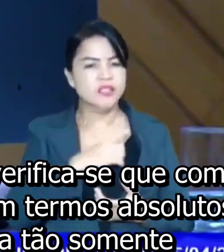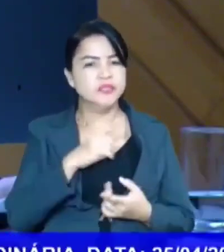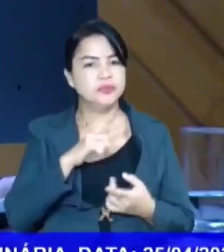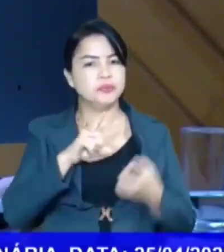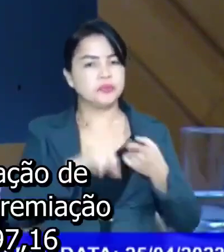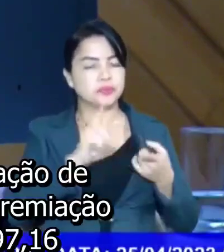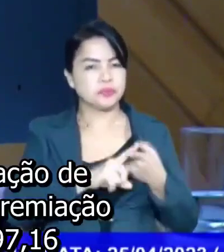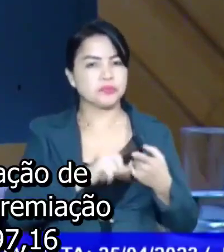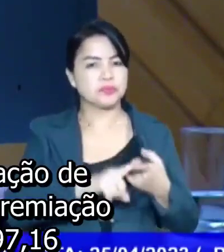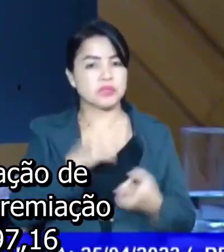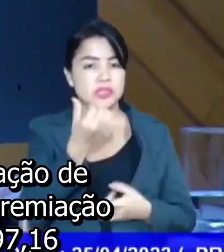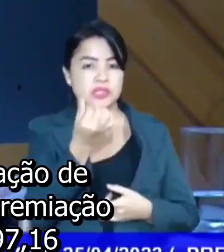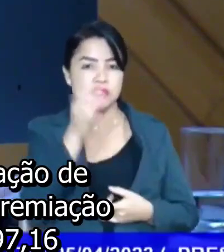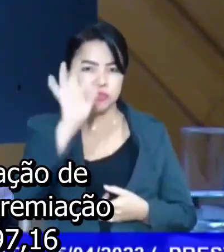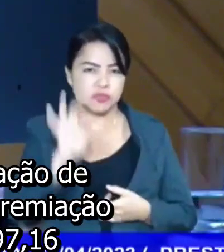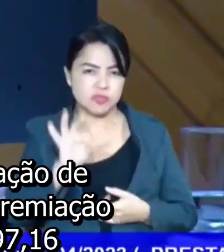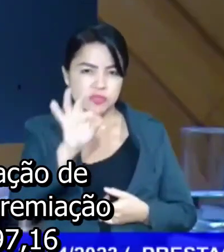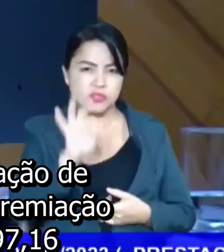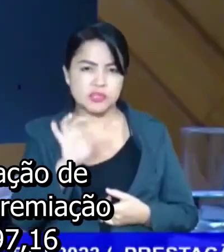tão somente